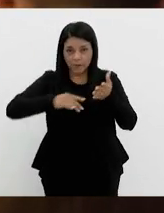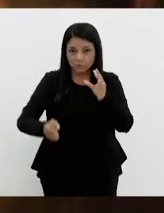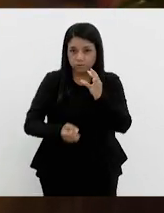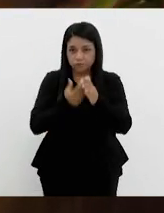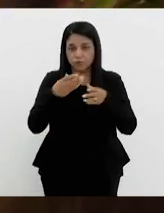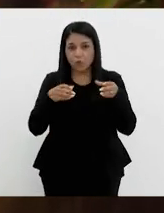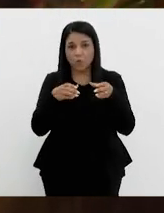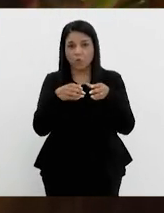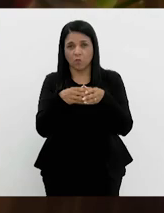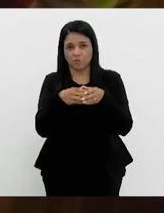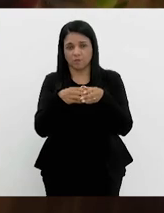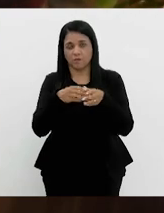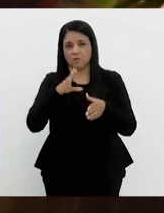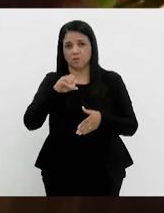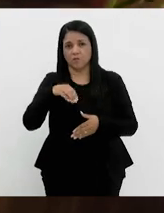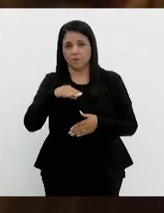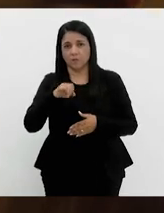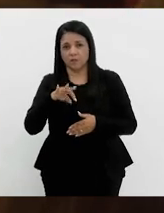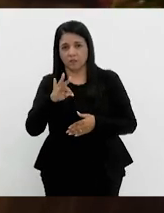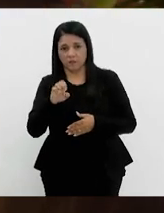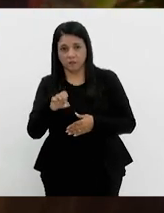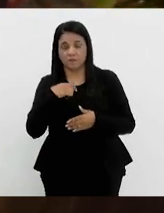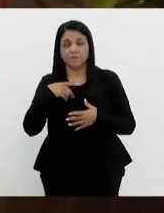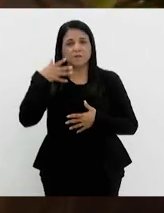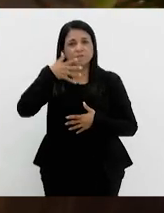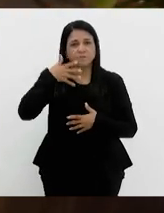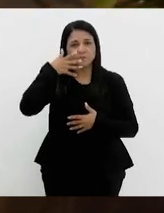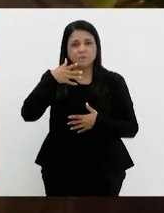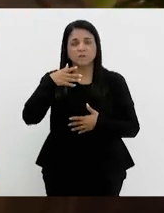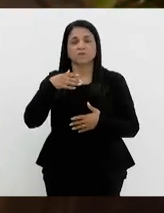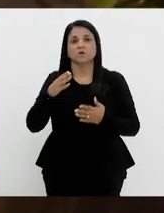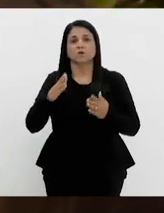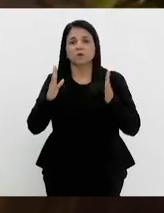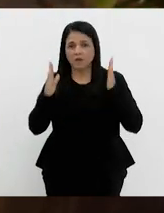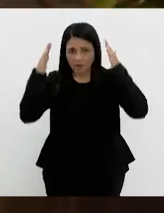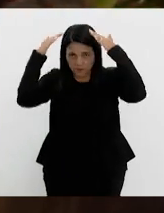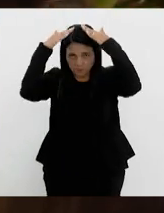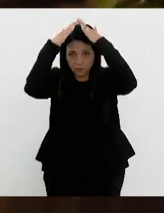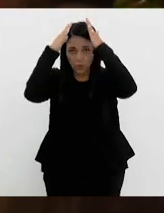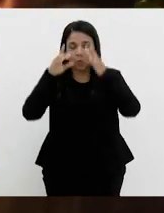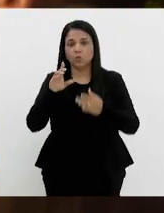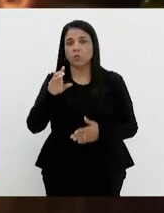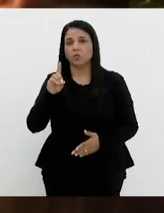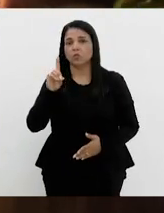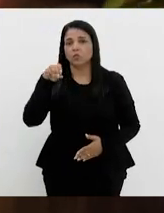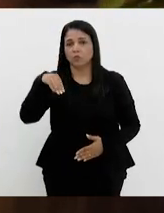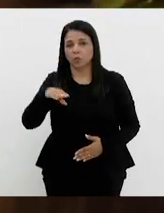comitê e para a fala o Cardeal alce Bispo do Rio de Janeiro Dom Orani